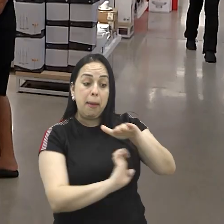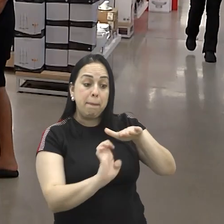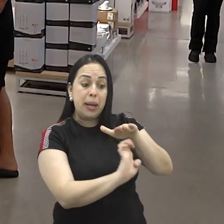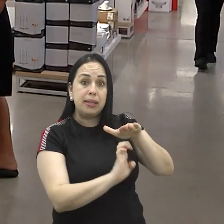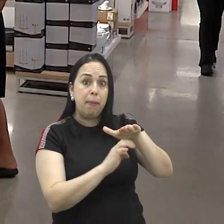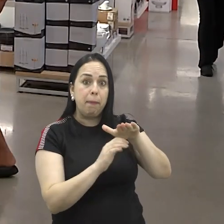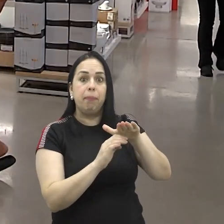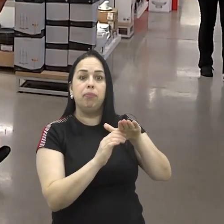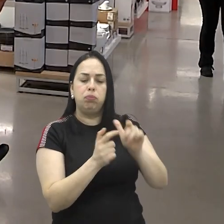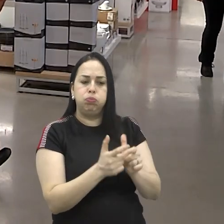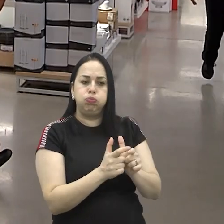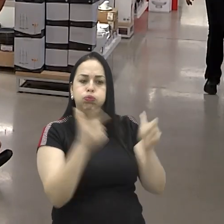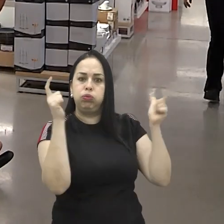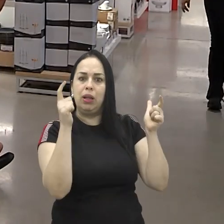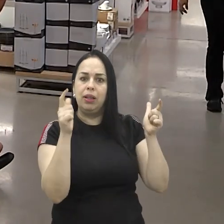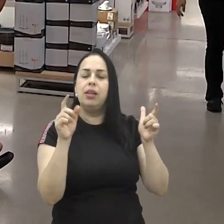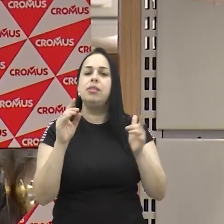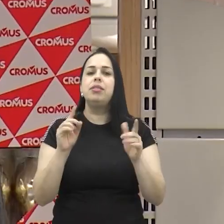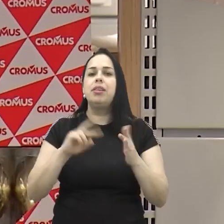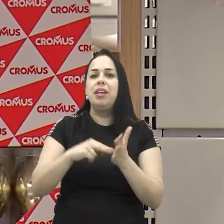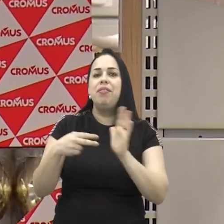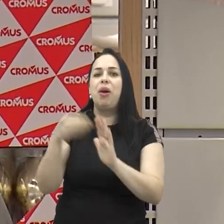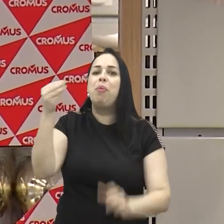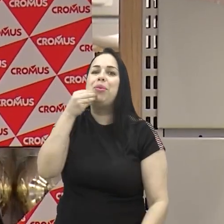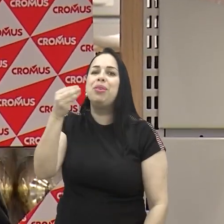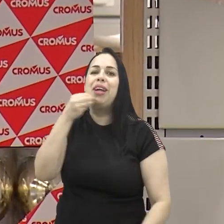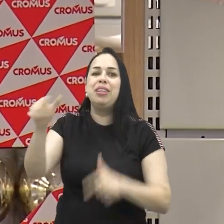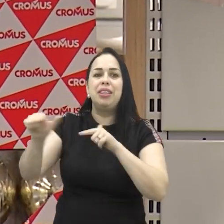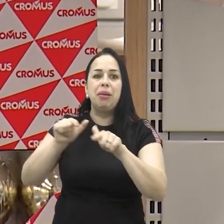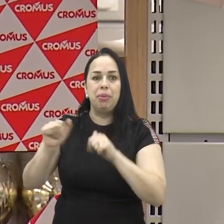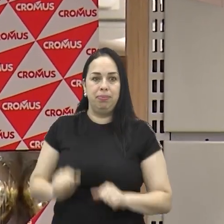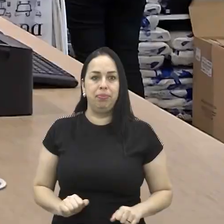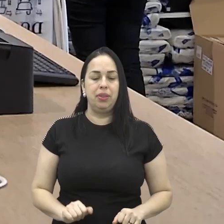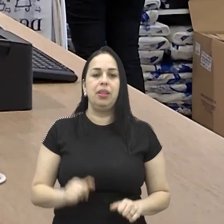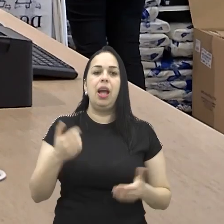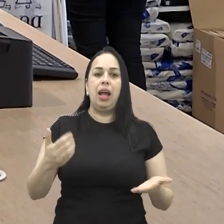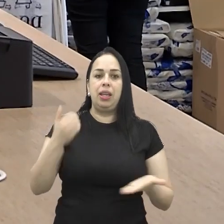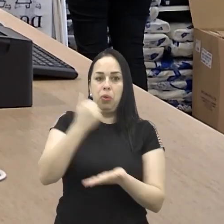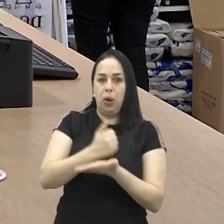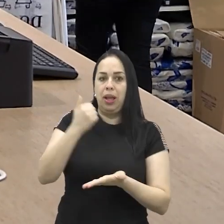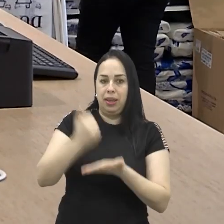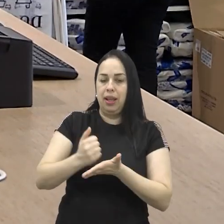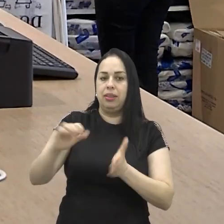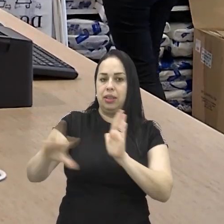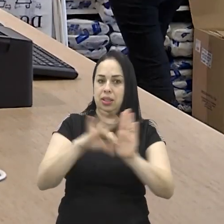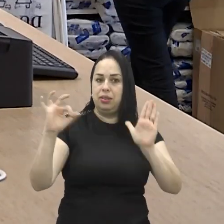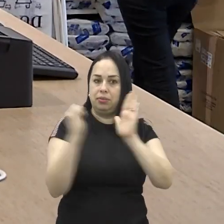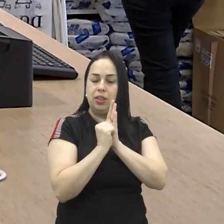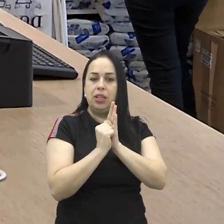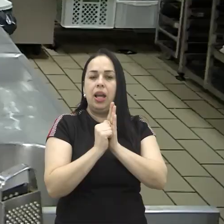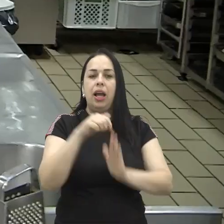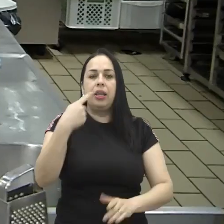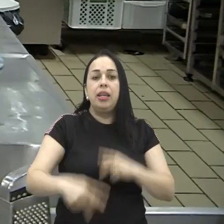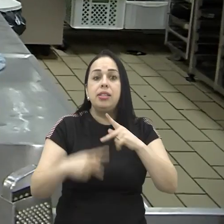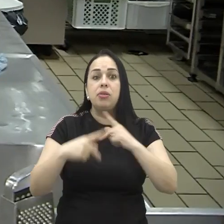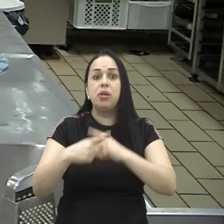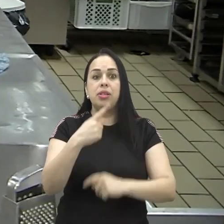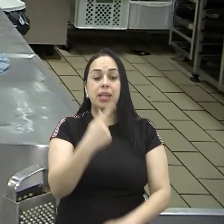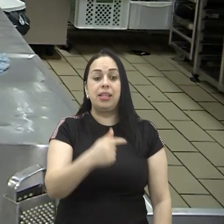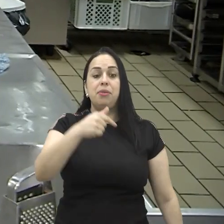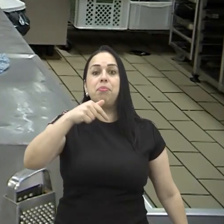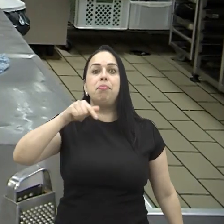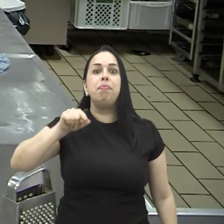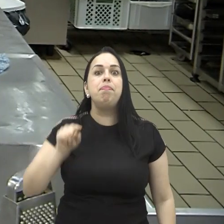ano. Mais empresas significam mais oportunidades de trabalho. Segundo o CAGED, São José dos Campos